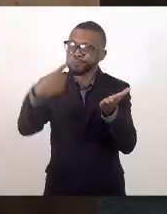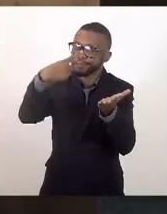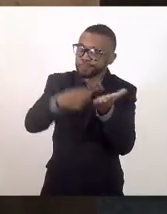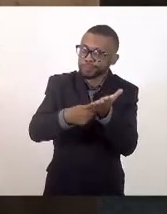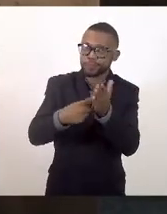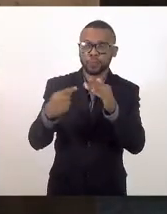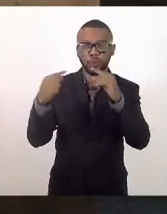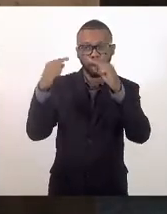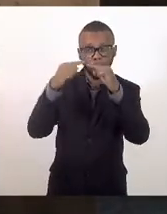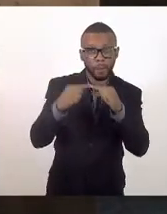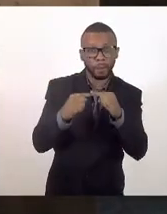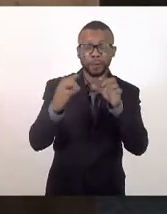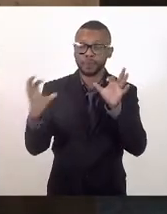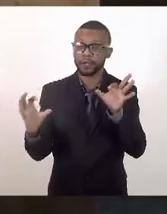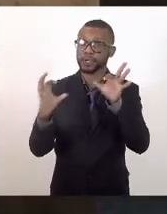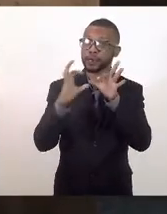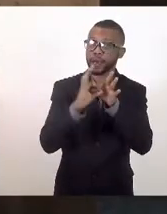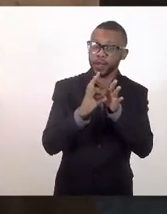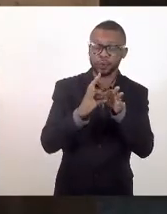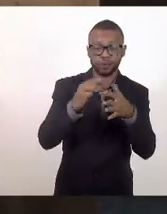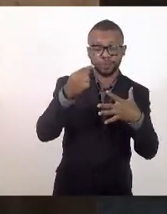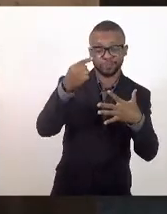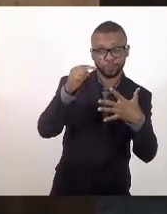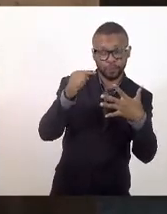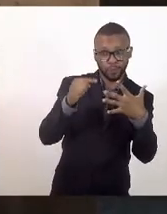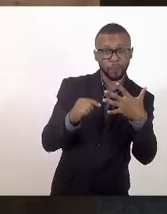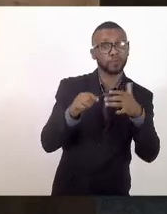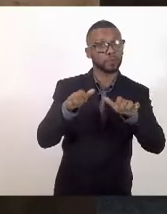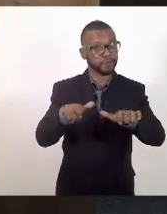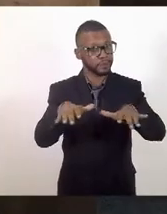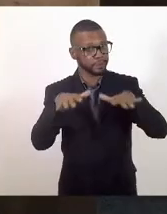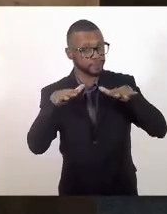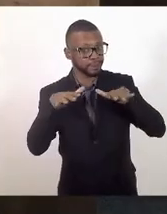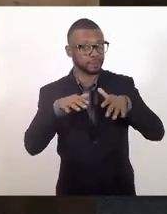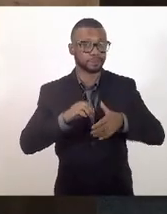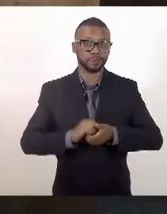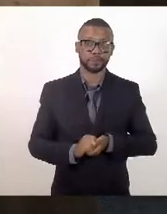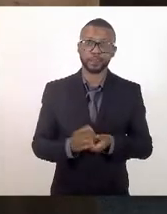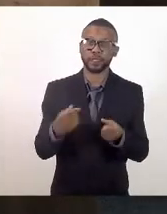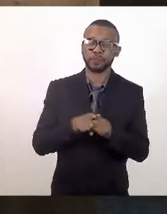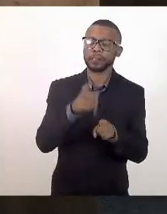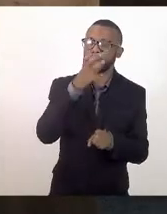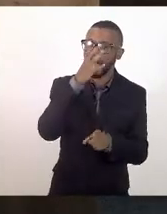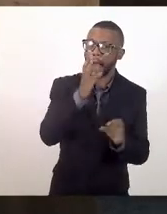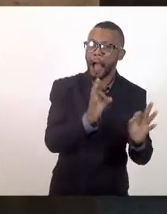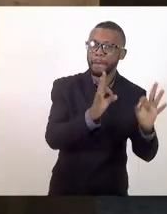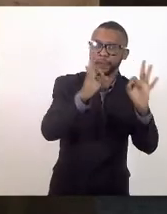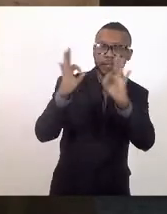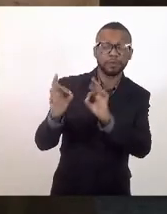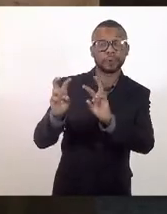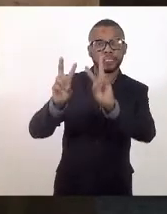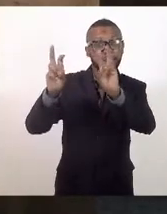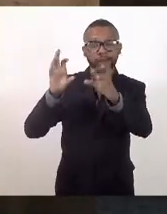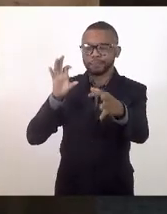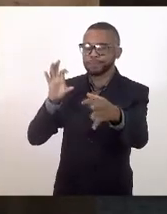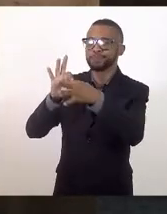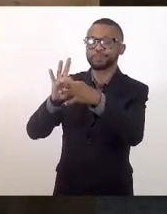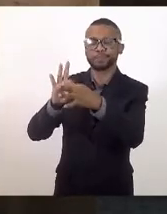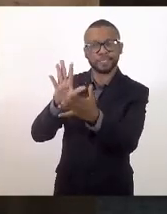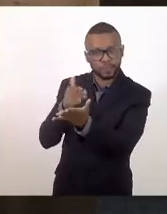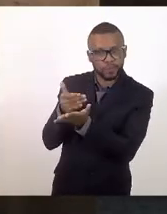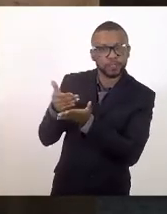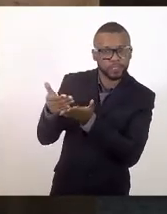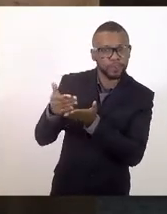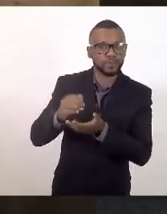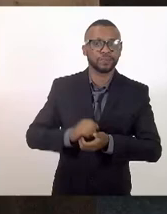das observações da audiência e a partir da apreciação do deputado Luiz Paulo, que participa desse tema desde o início, né? Na verdade, a